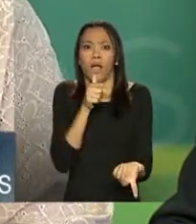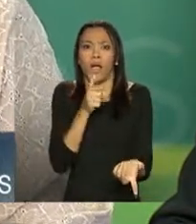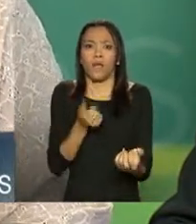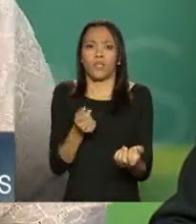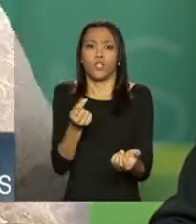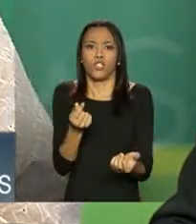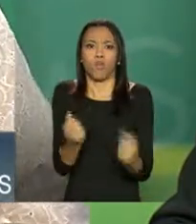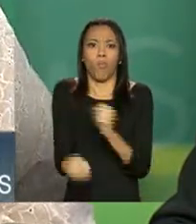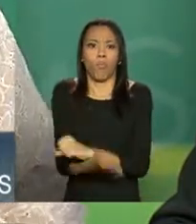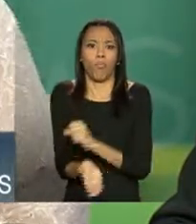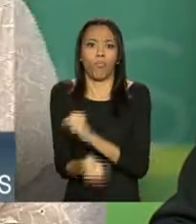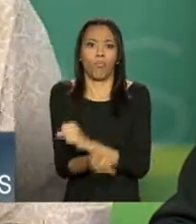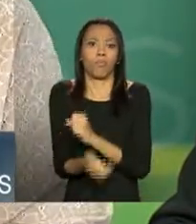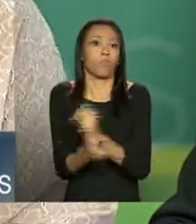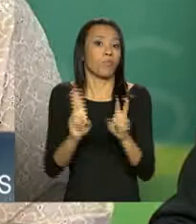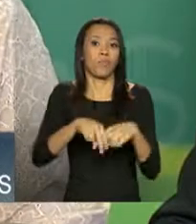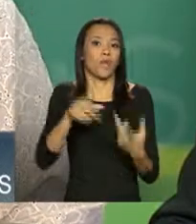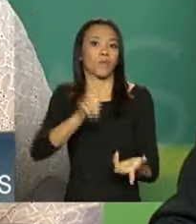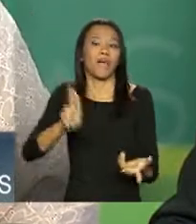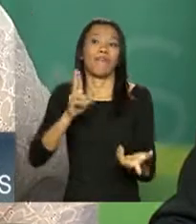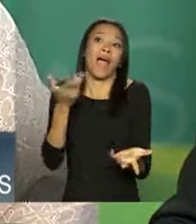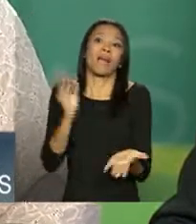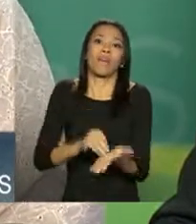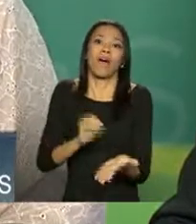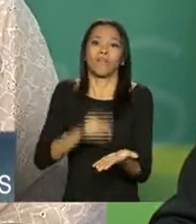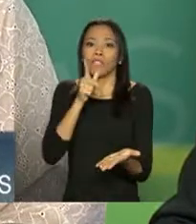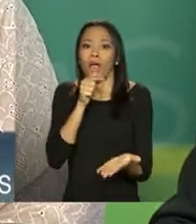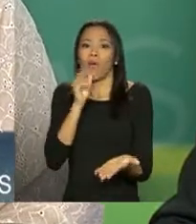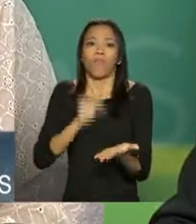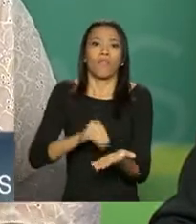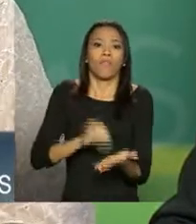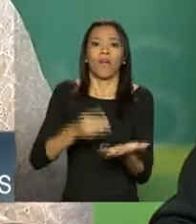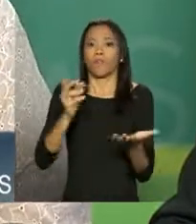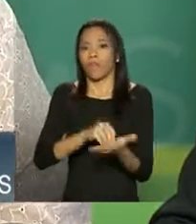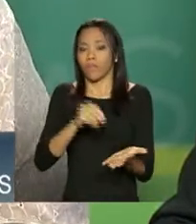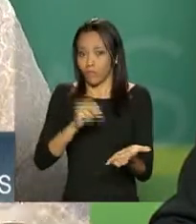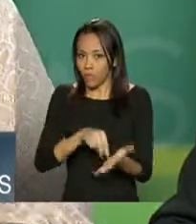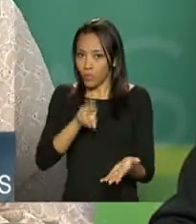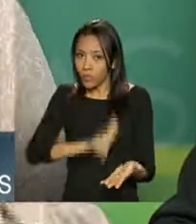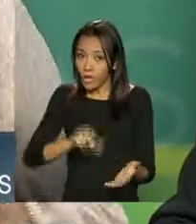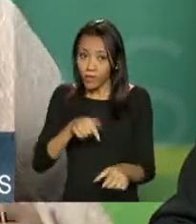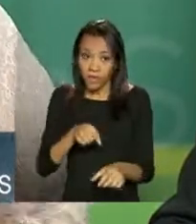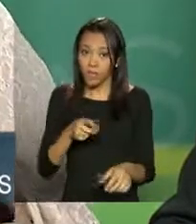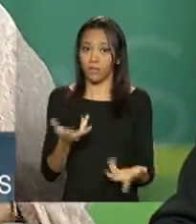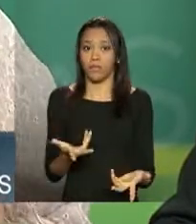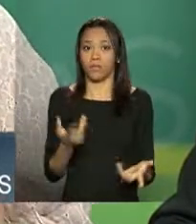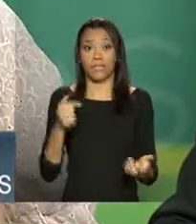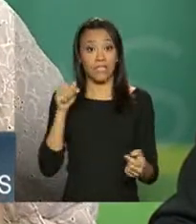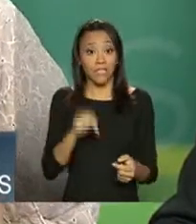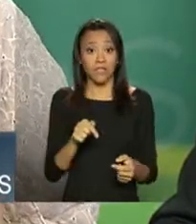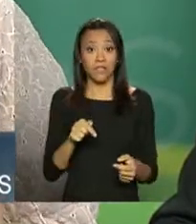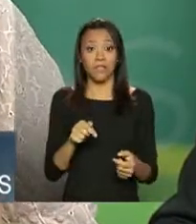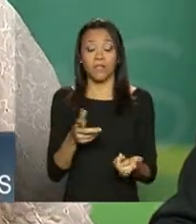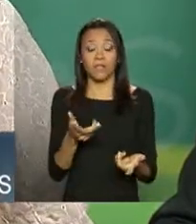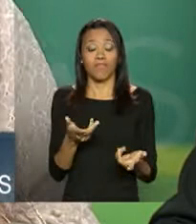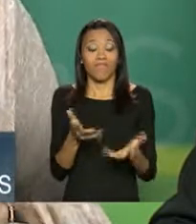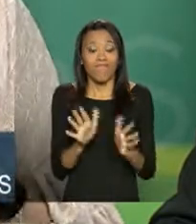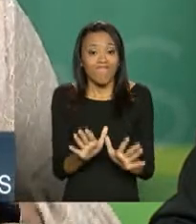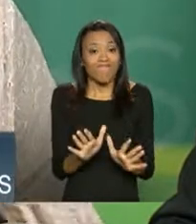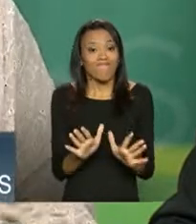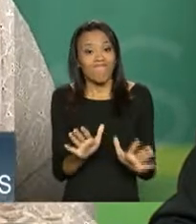Dona Luzia que vai e tem um cartão para segurar que foi entregue a água na casa dela isso não é trivial de ser feito